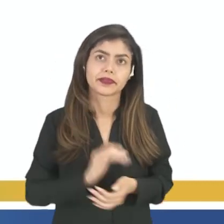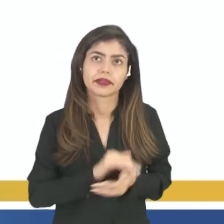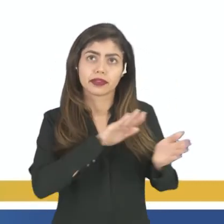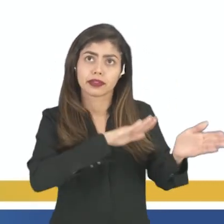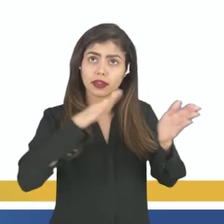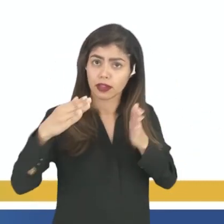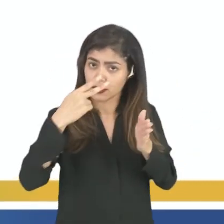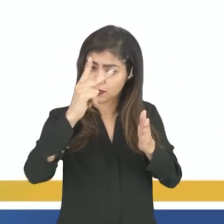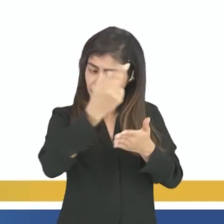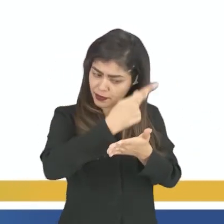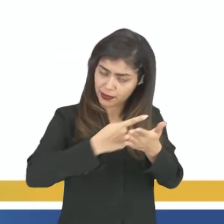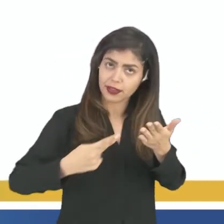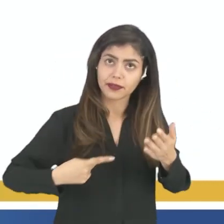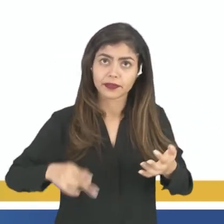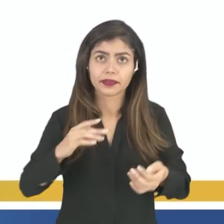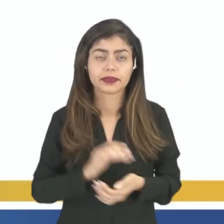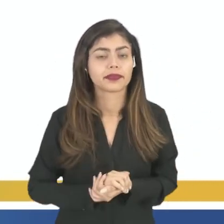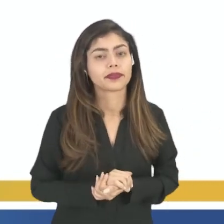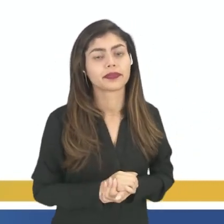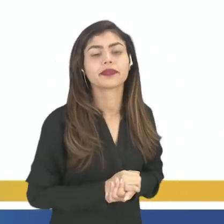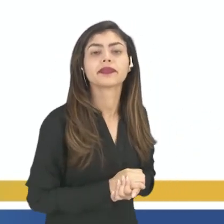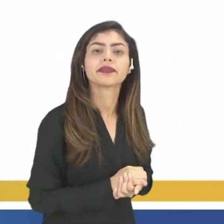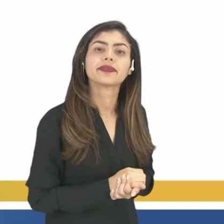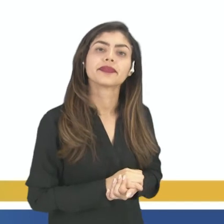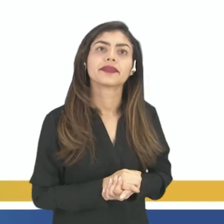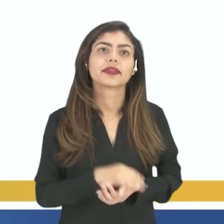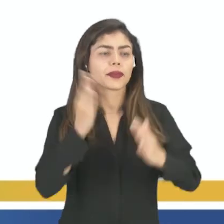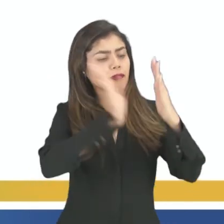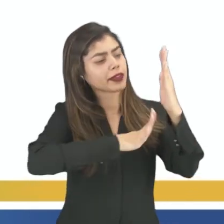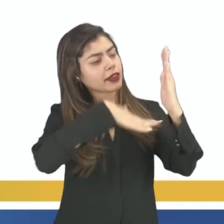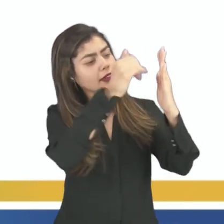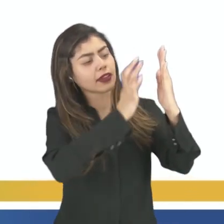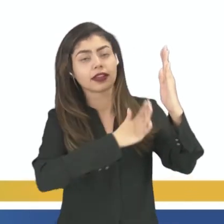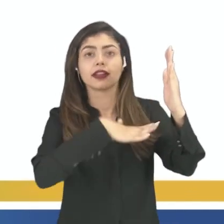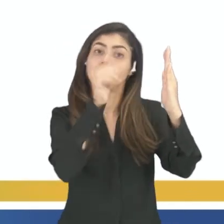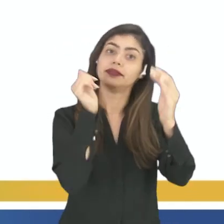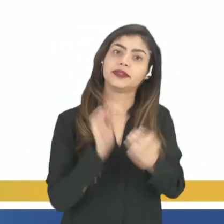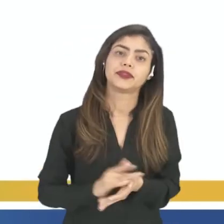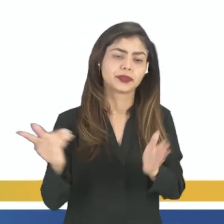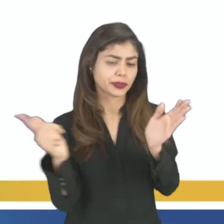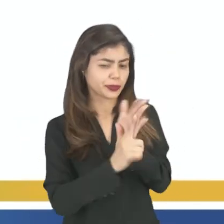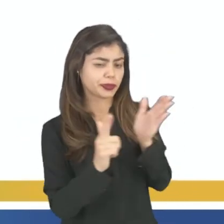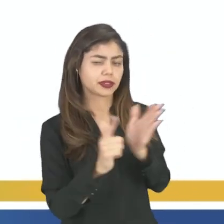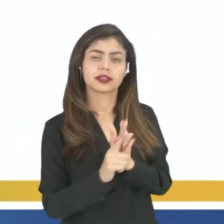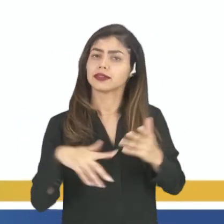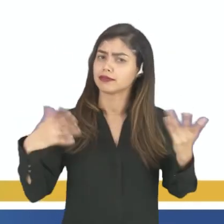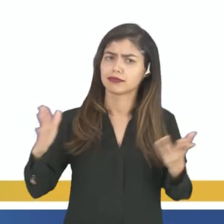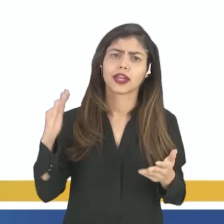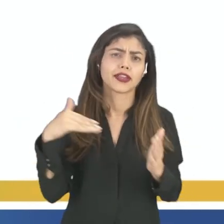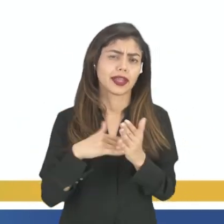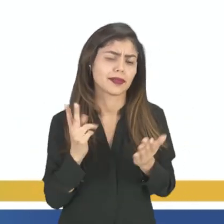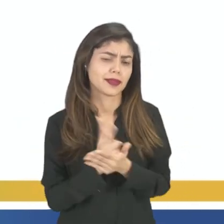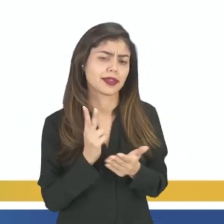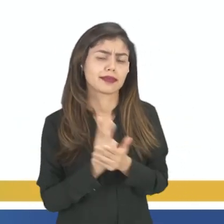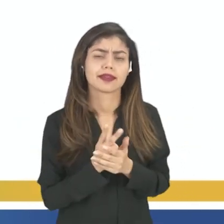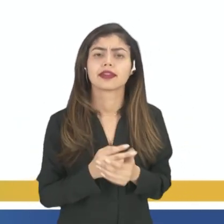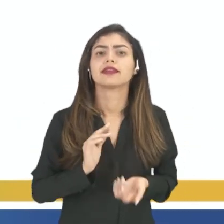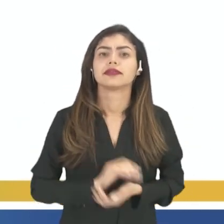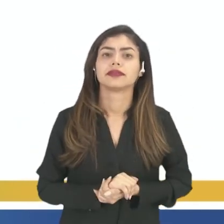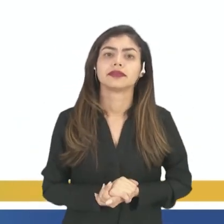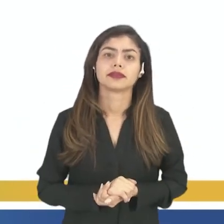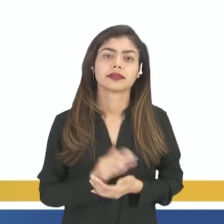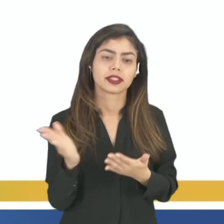a sua poética para uma tela, para um papel, uma cartolina, ou até mesmo no seu caderno, tá